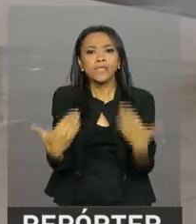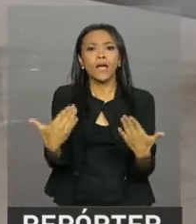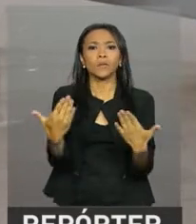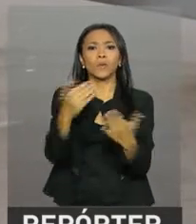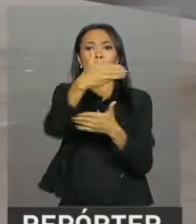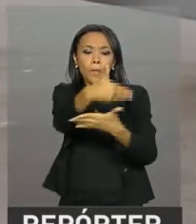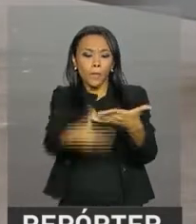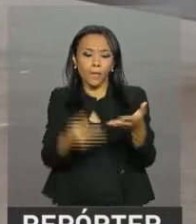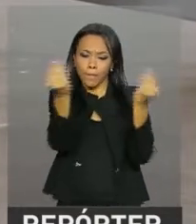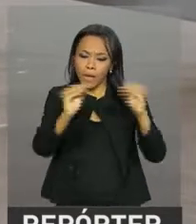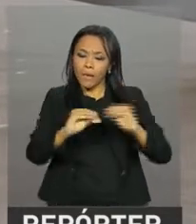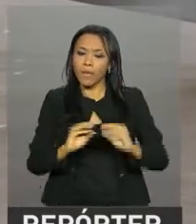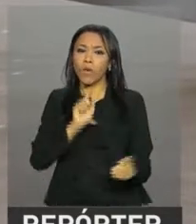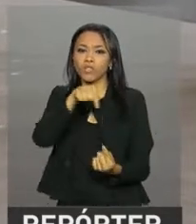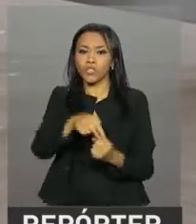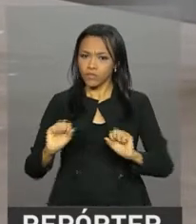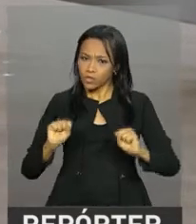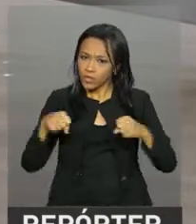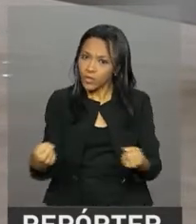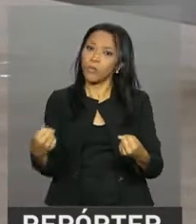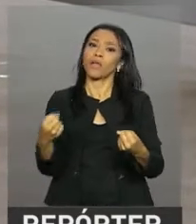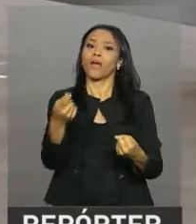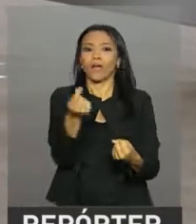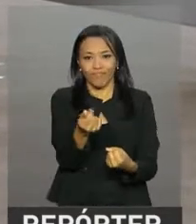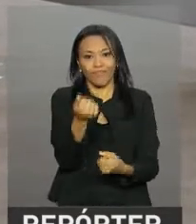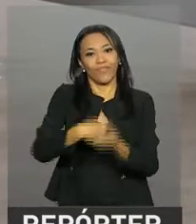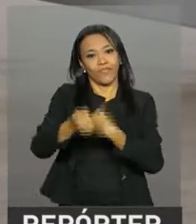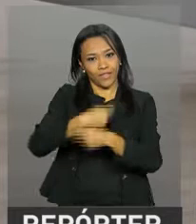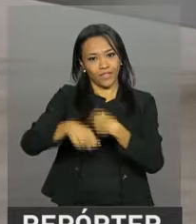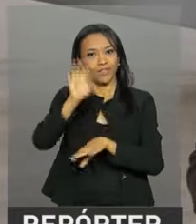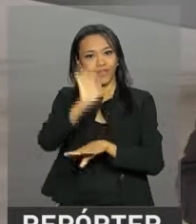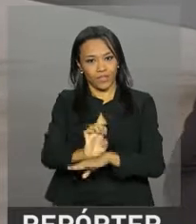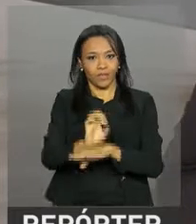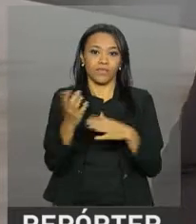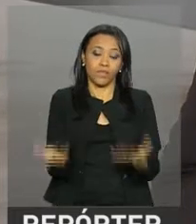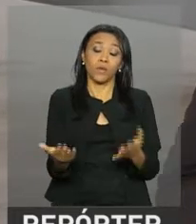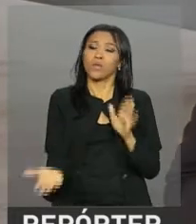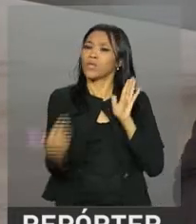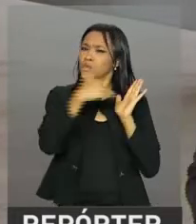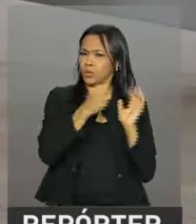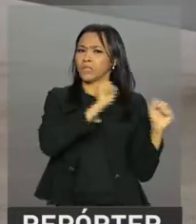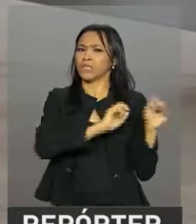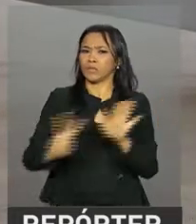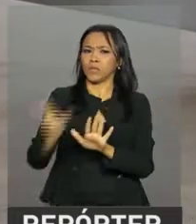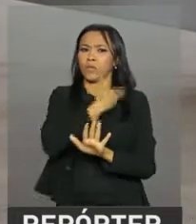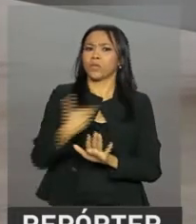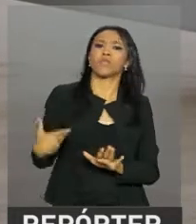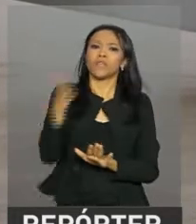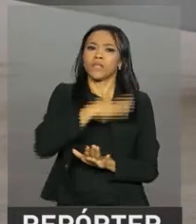de recuperação financeira para o estado a nas últimas semanas o governo federal tem se reunido